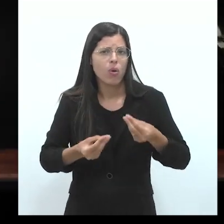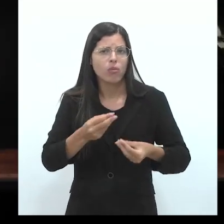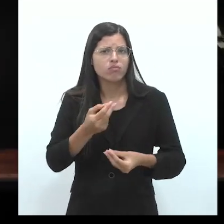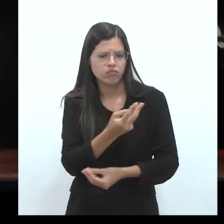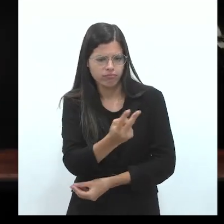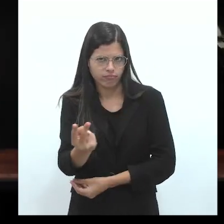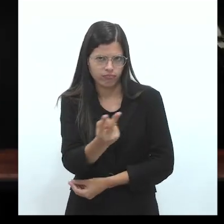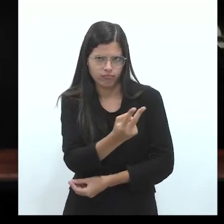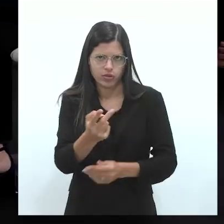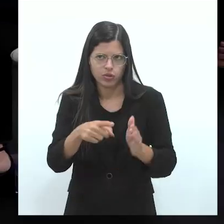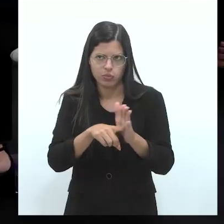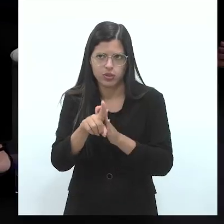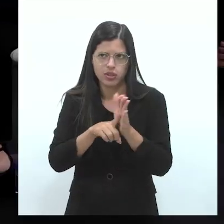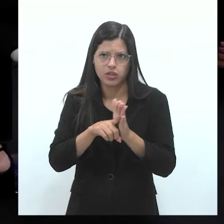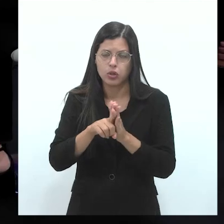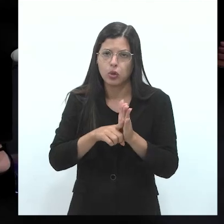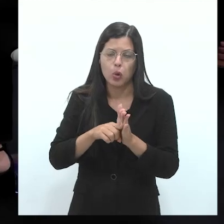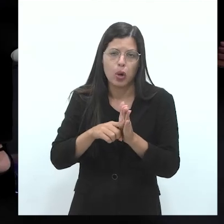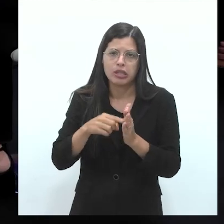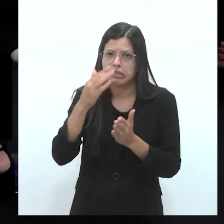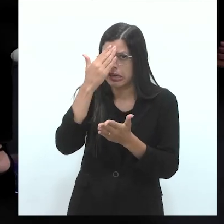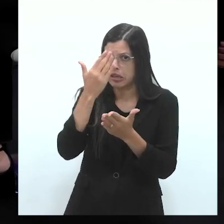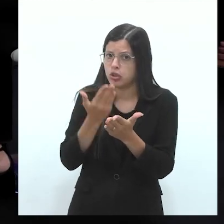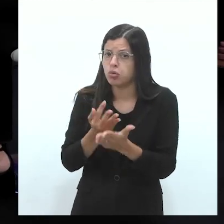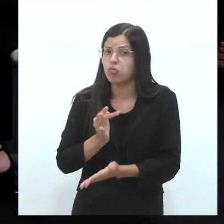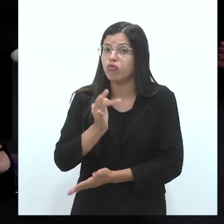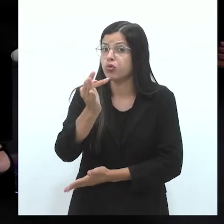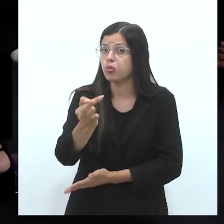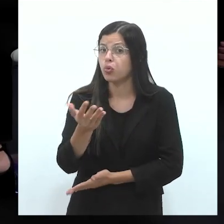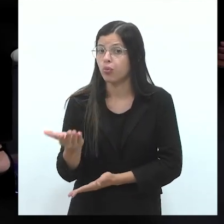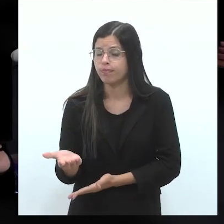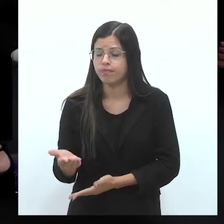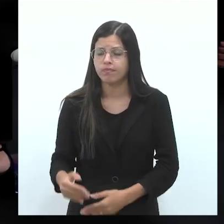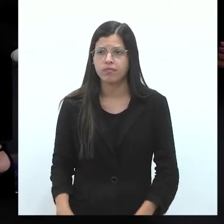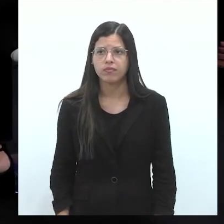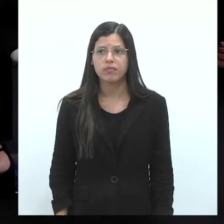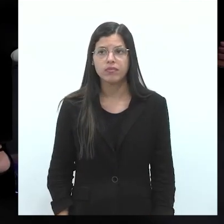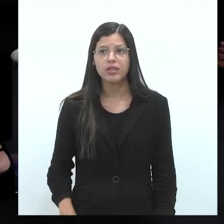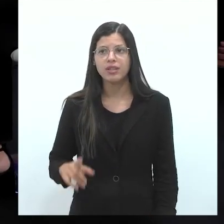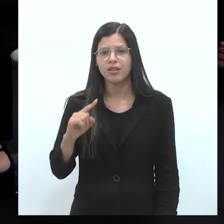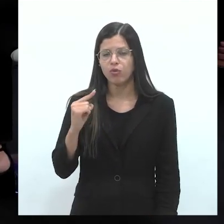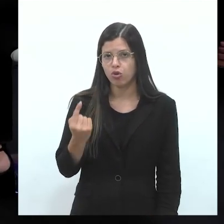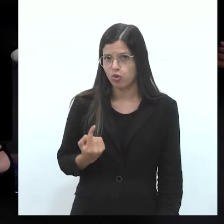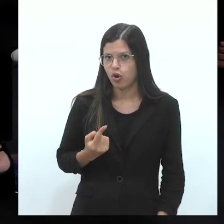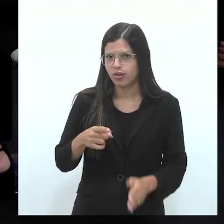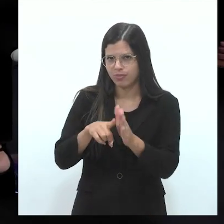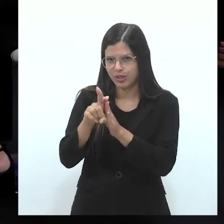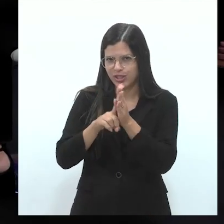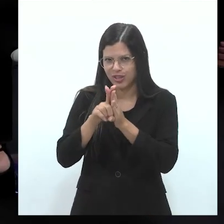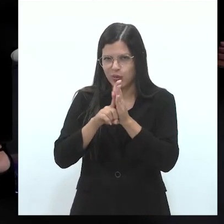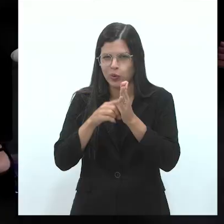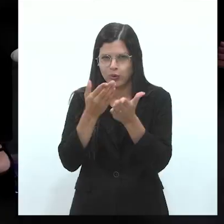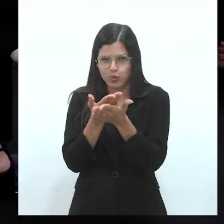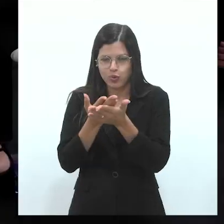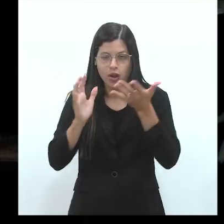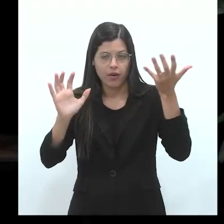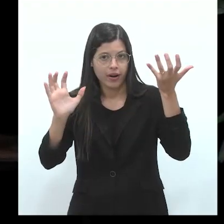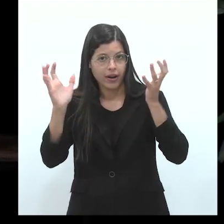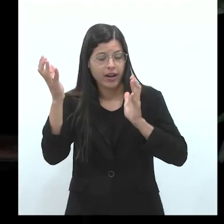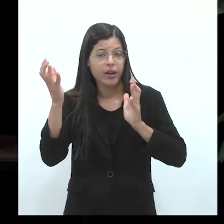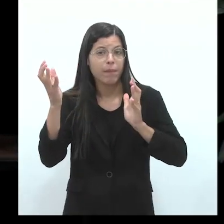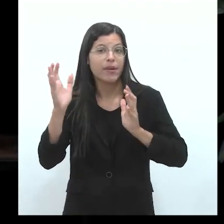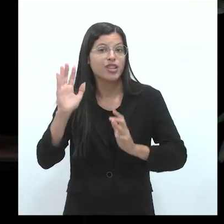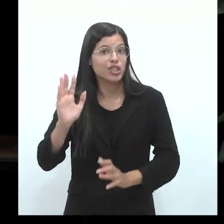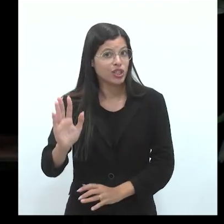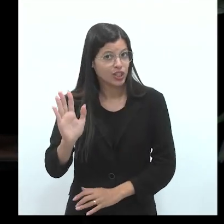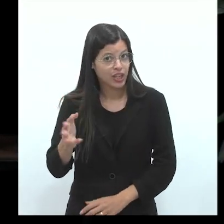como pesquisadores em cima desse tema? Bom, então, nós climatologistas, né, ou meteorologistas, já tem pelo menos